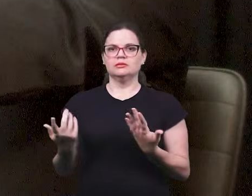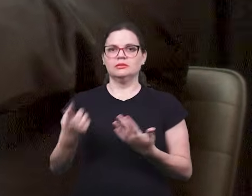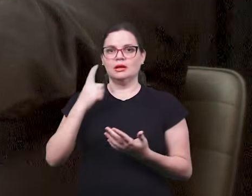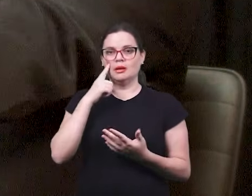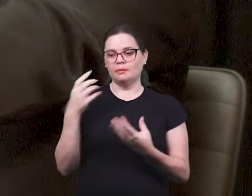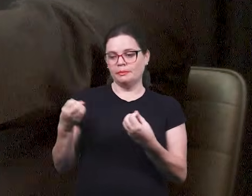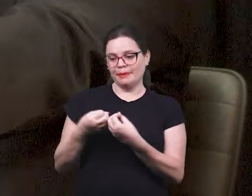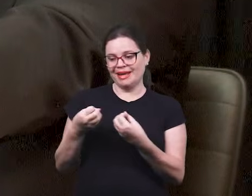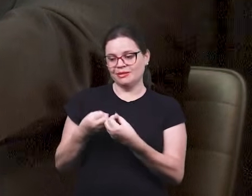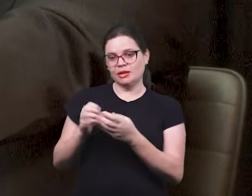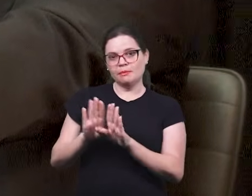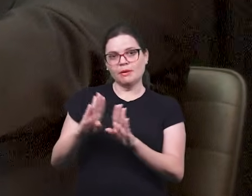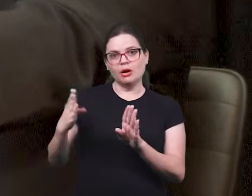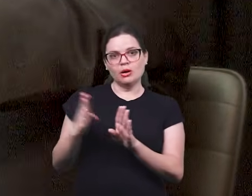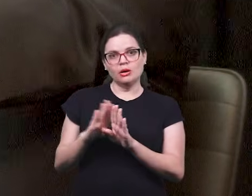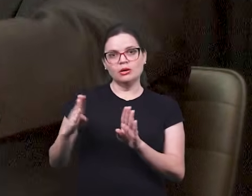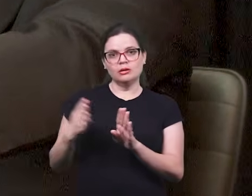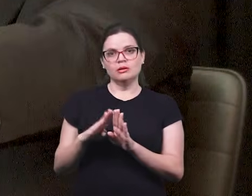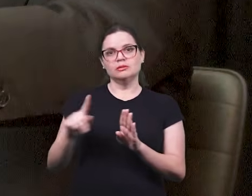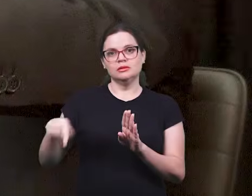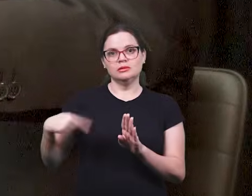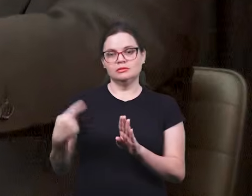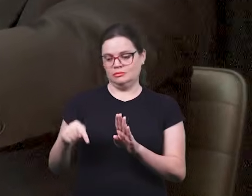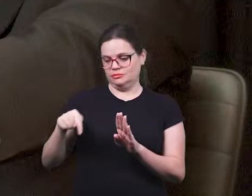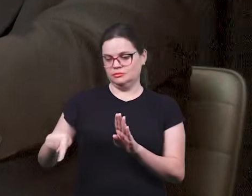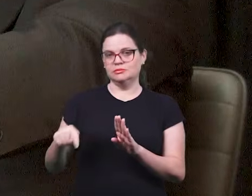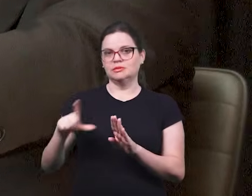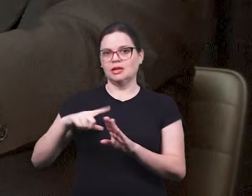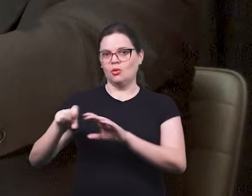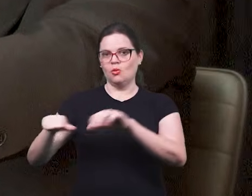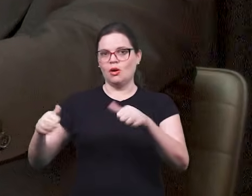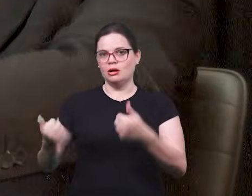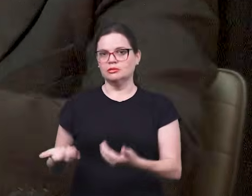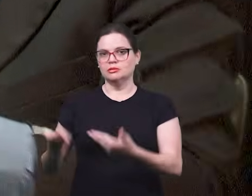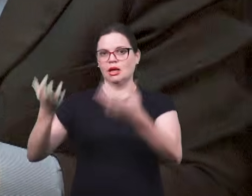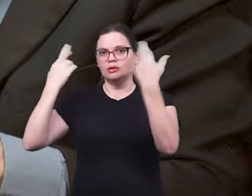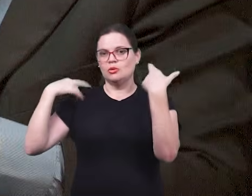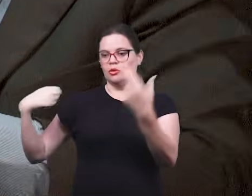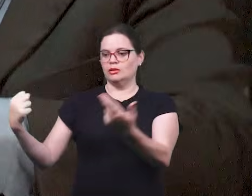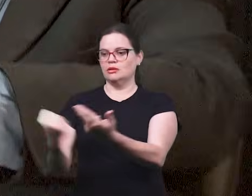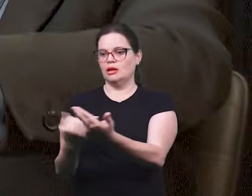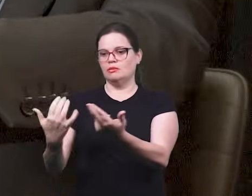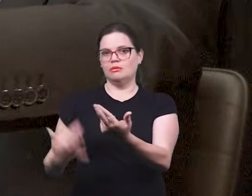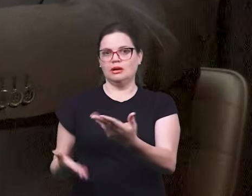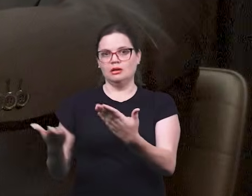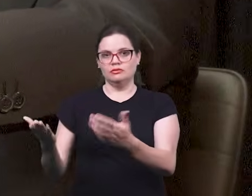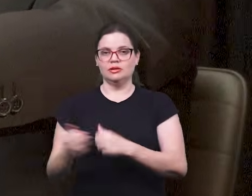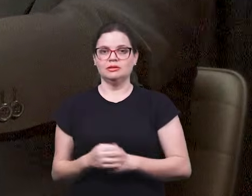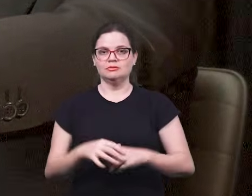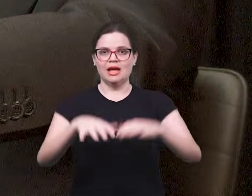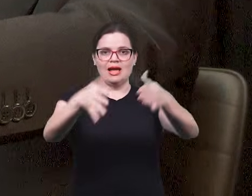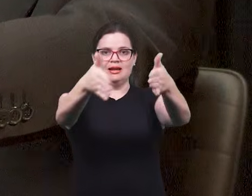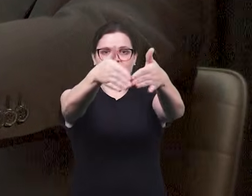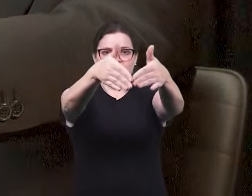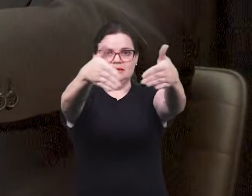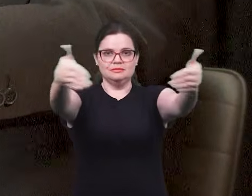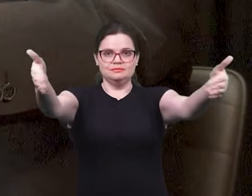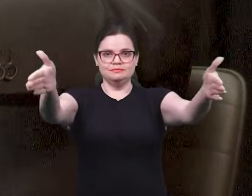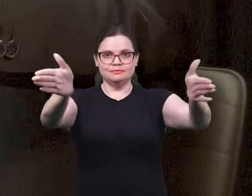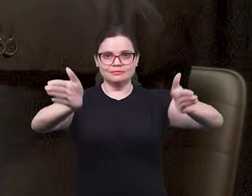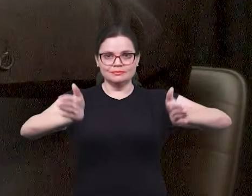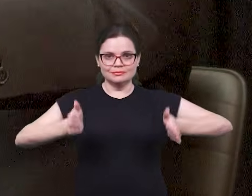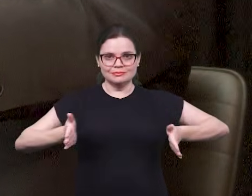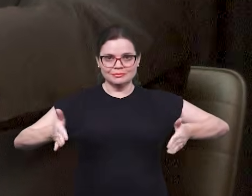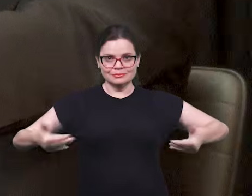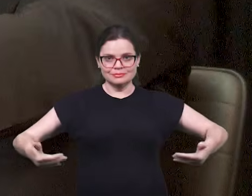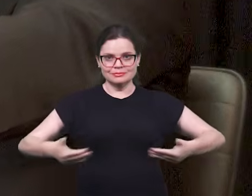lá perto da porta, logo na entrada, o altar do holocausto de